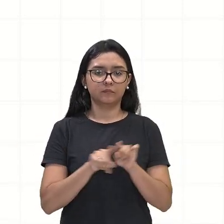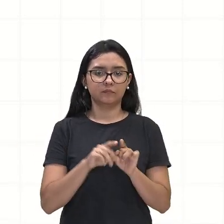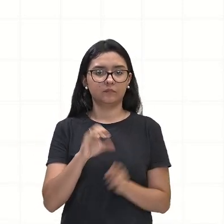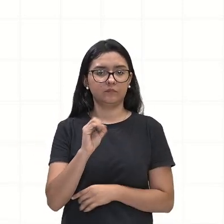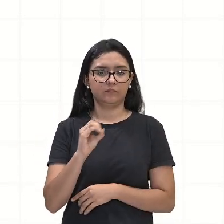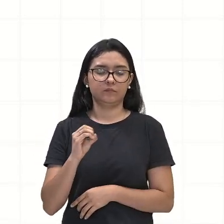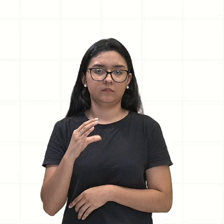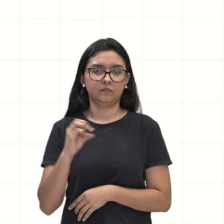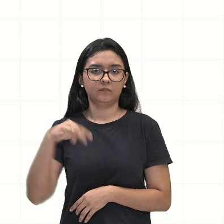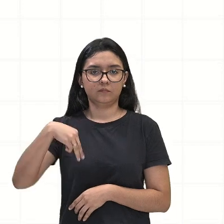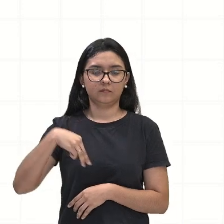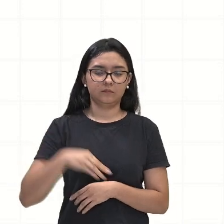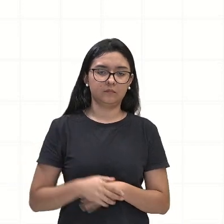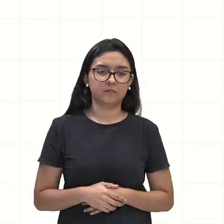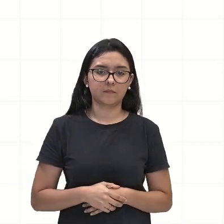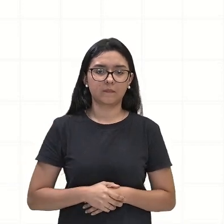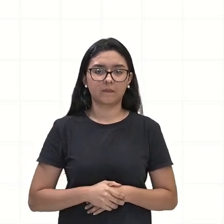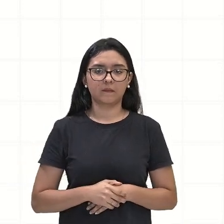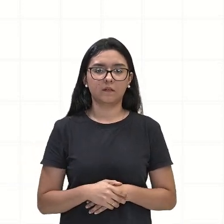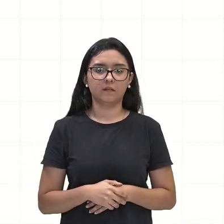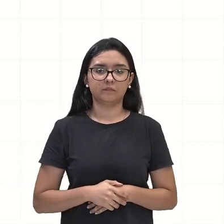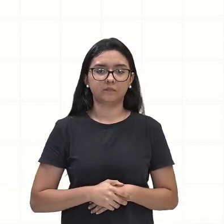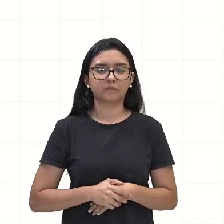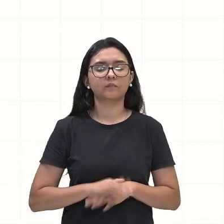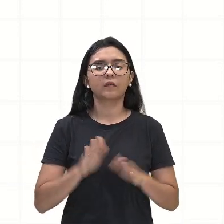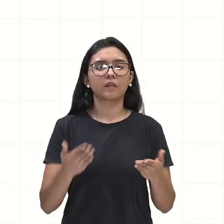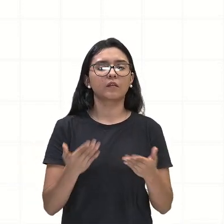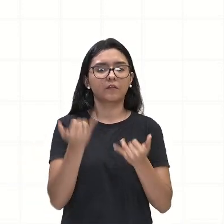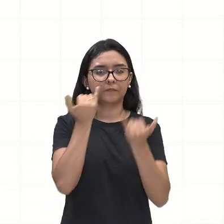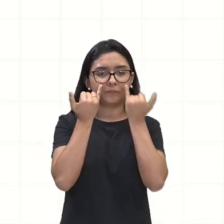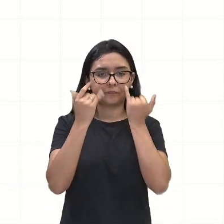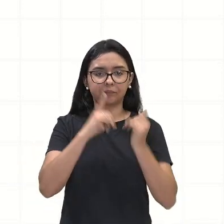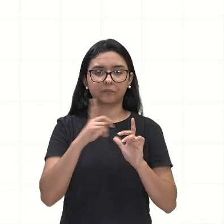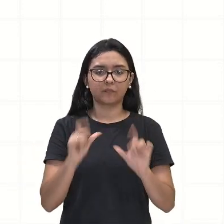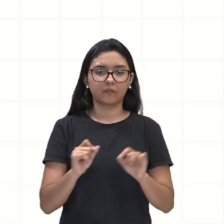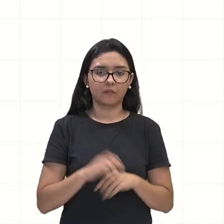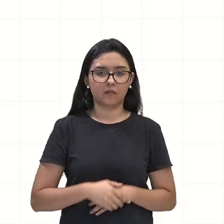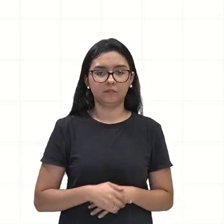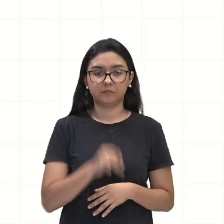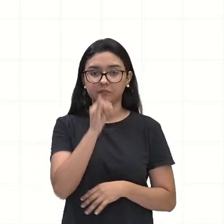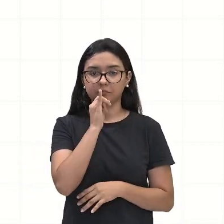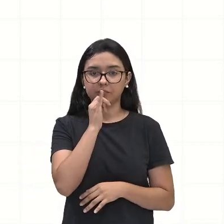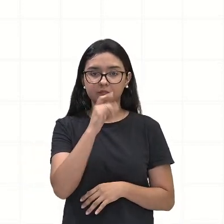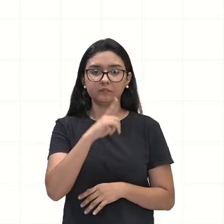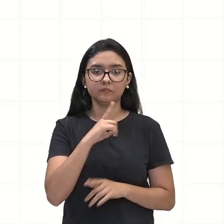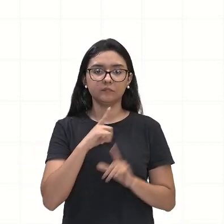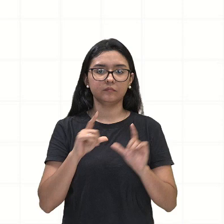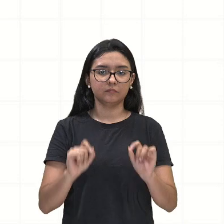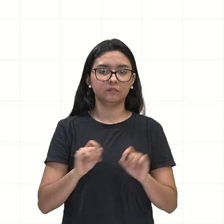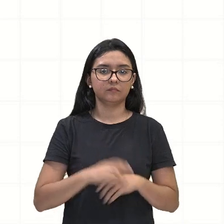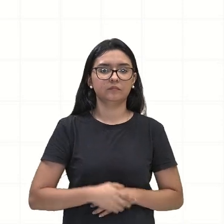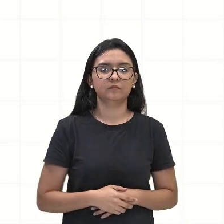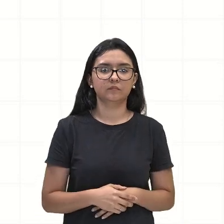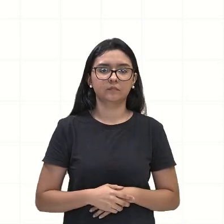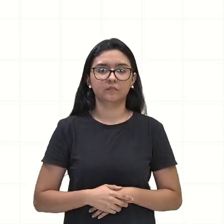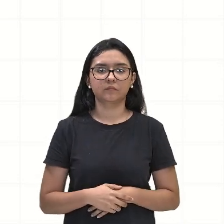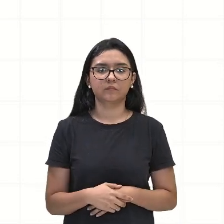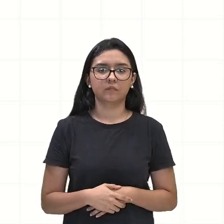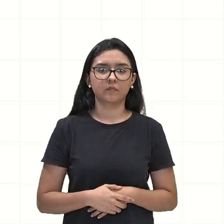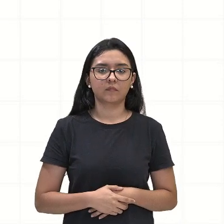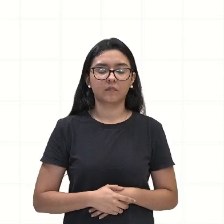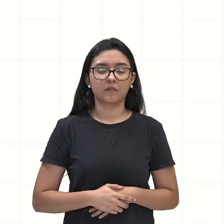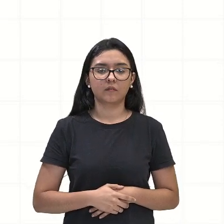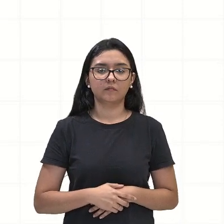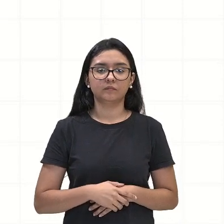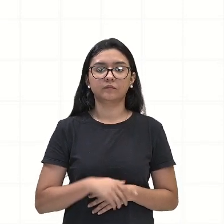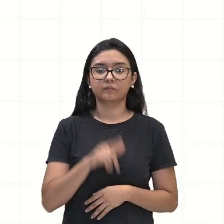centímetros. Ok. O que é que nós sabemos? Então, nós temos aí uma proporção. Qual é a proporção?